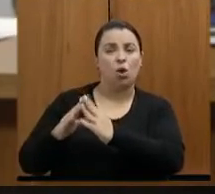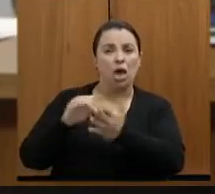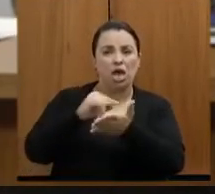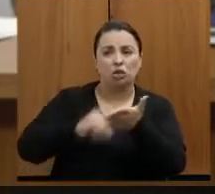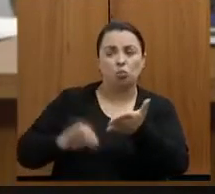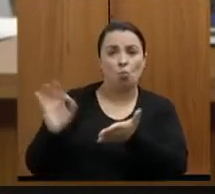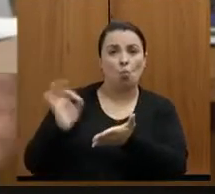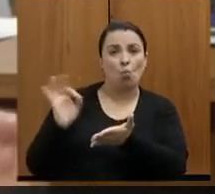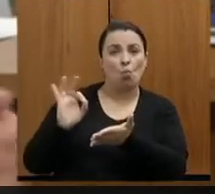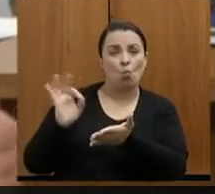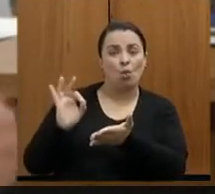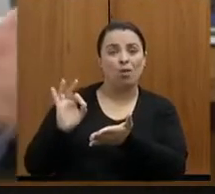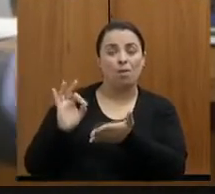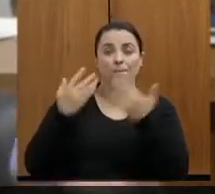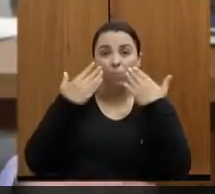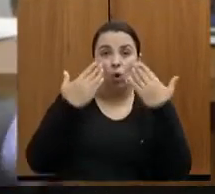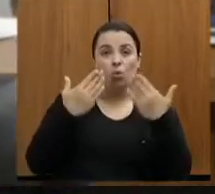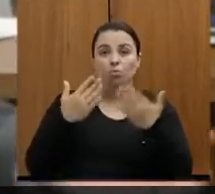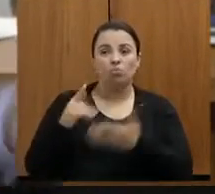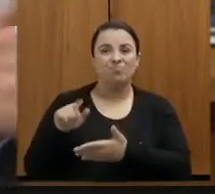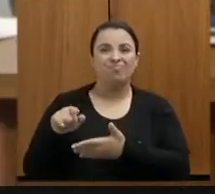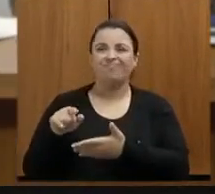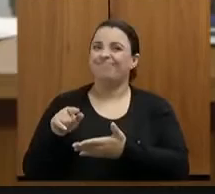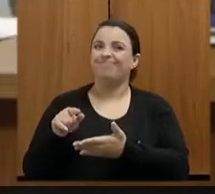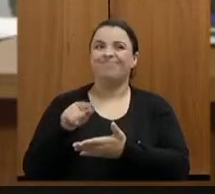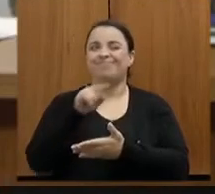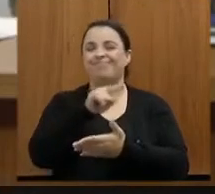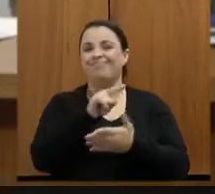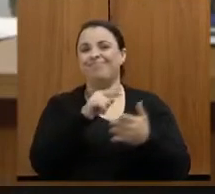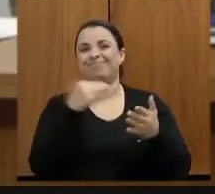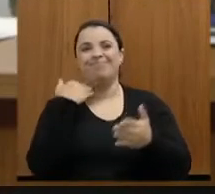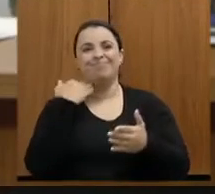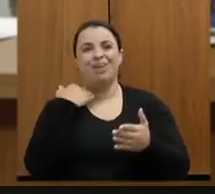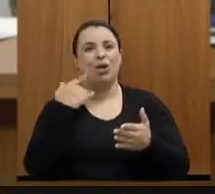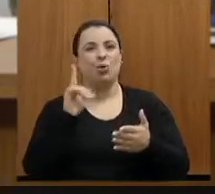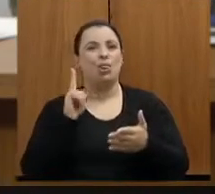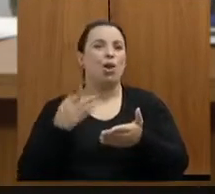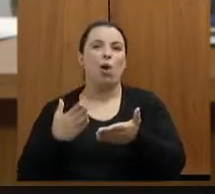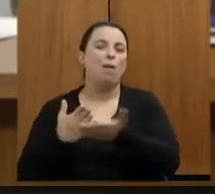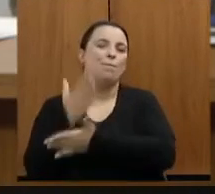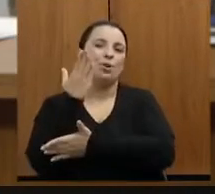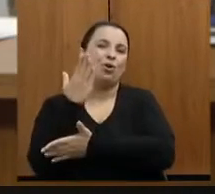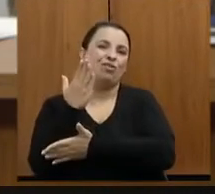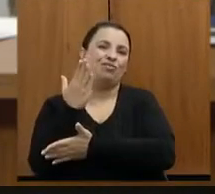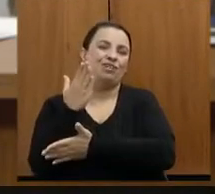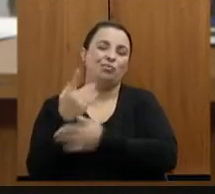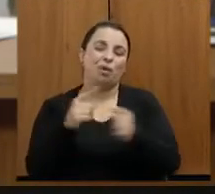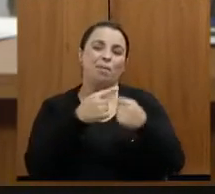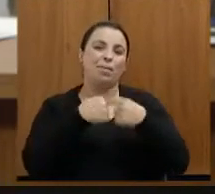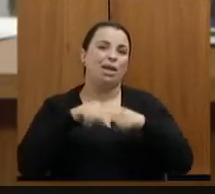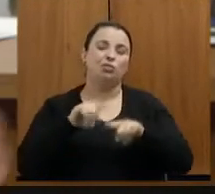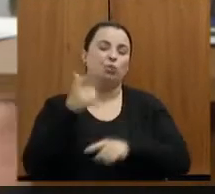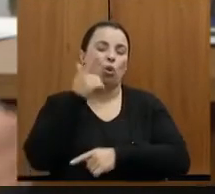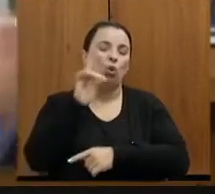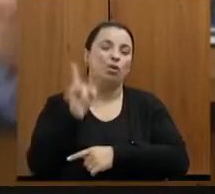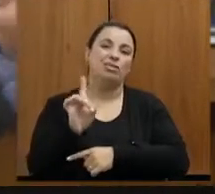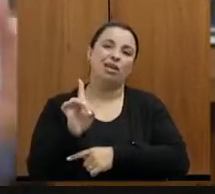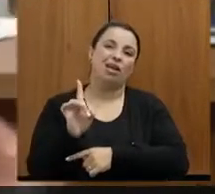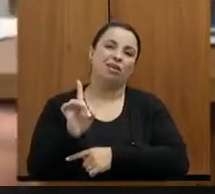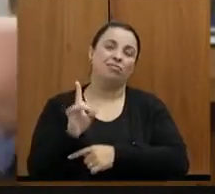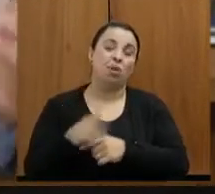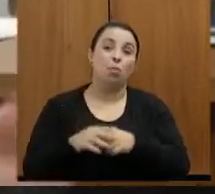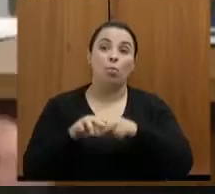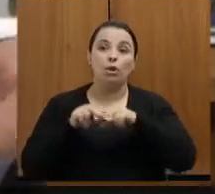registro público, dificilmente uma instituição bancária vai aprovar essa solicitação do empréstimo. Então, por quê?